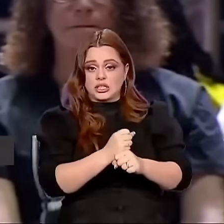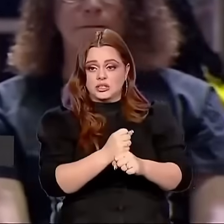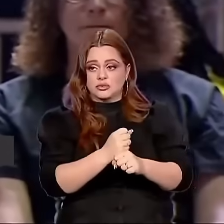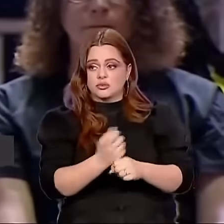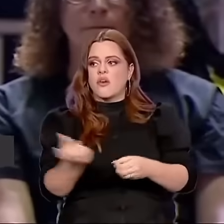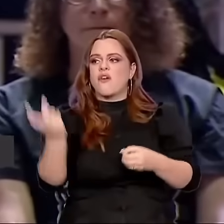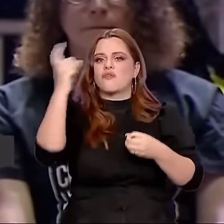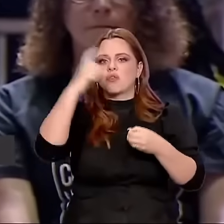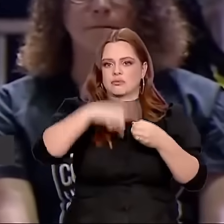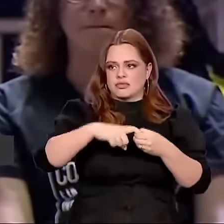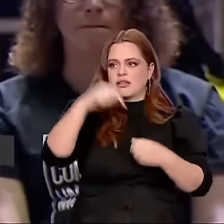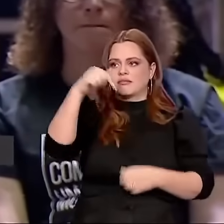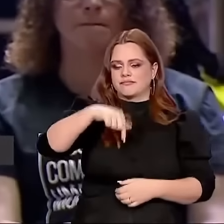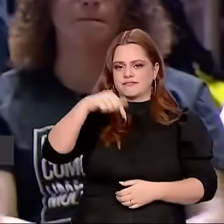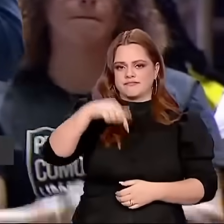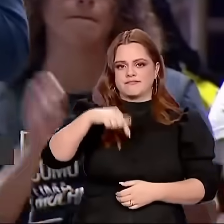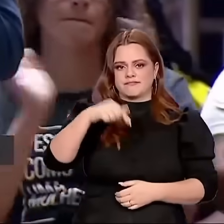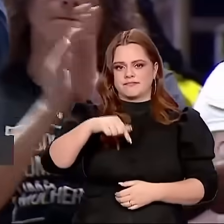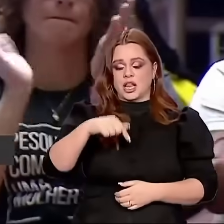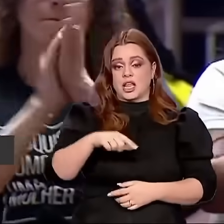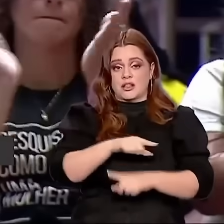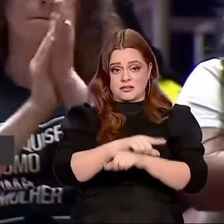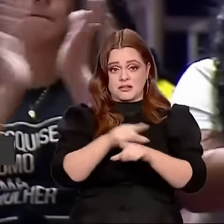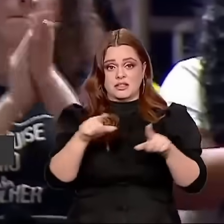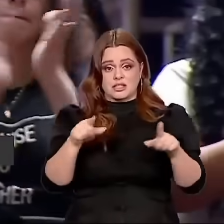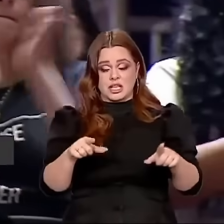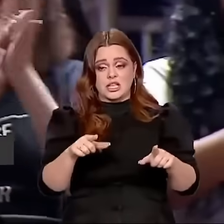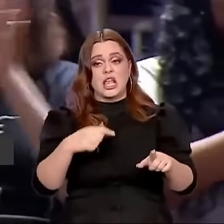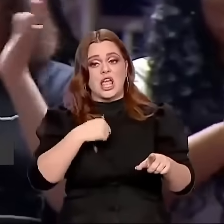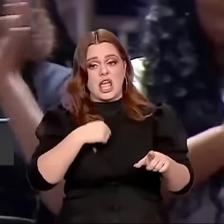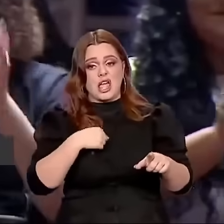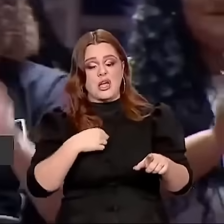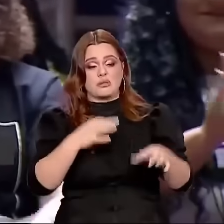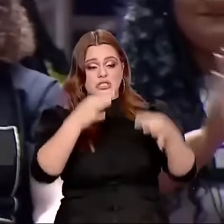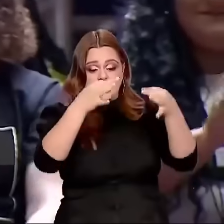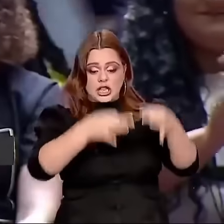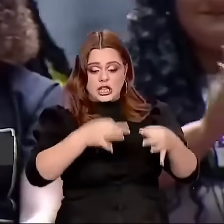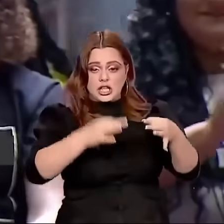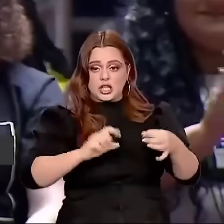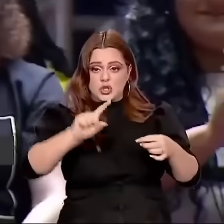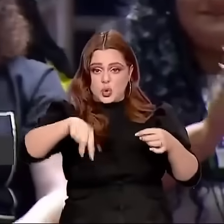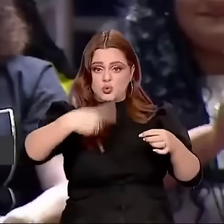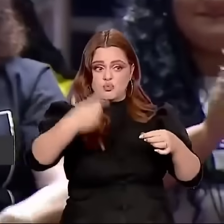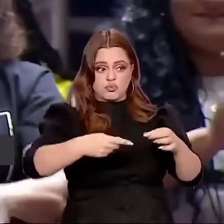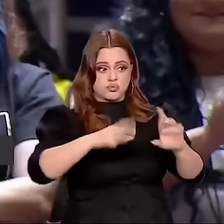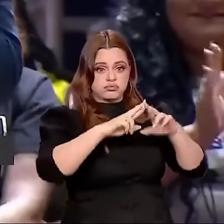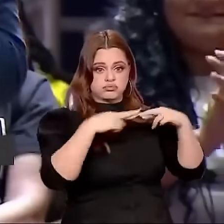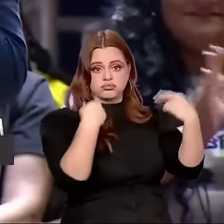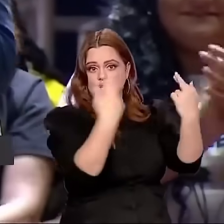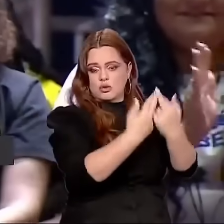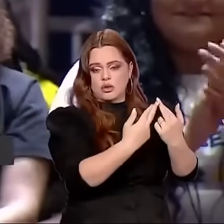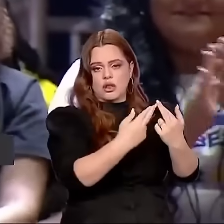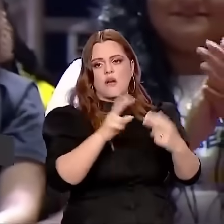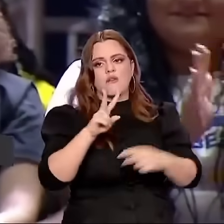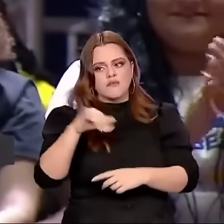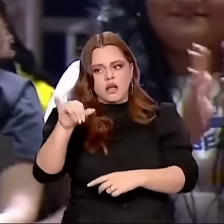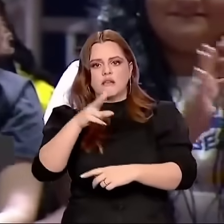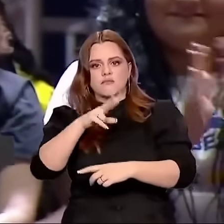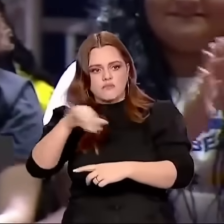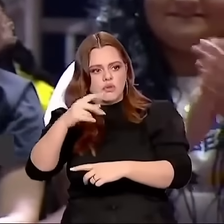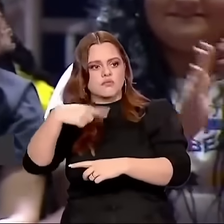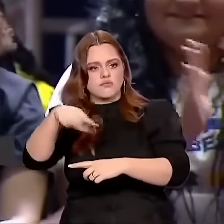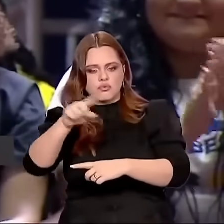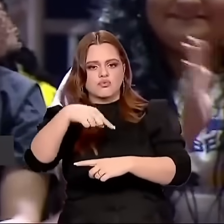aqui. Estejam certos que eu estarei no próximo, que estarei no próximo, porque...